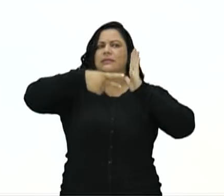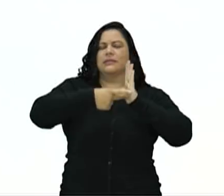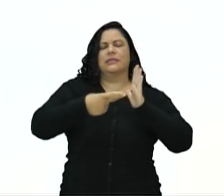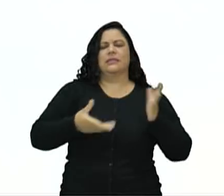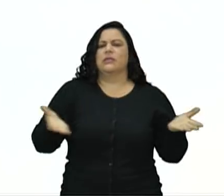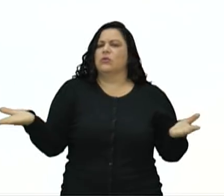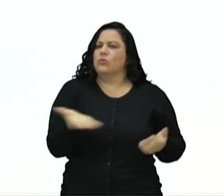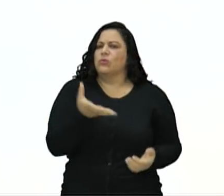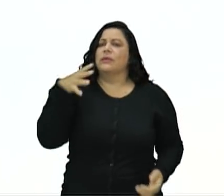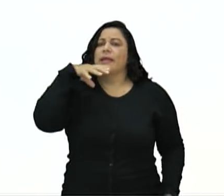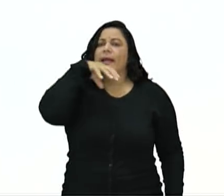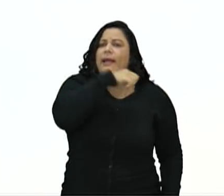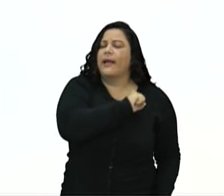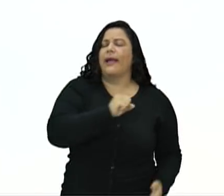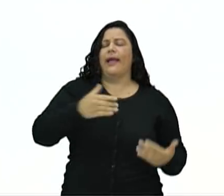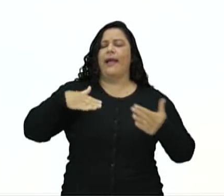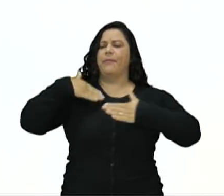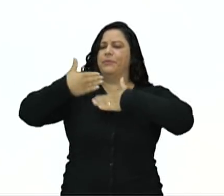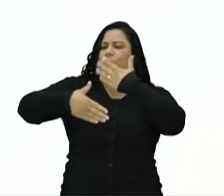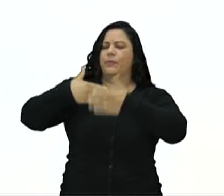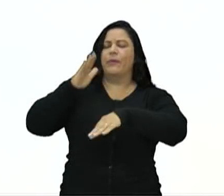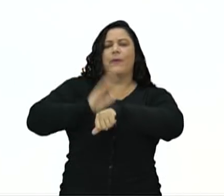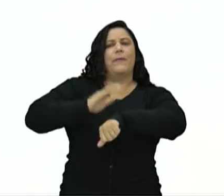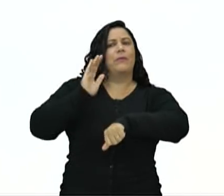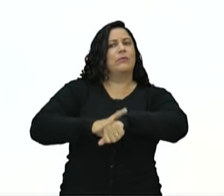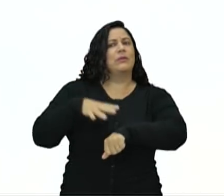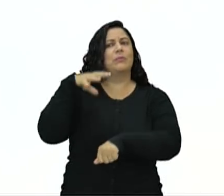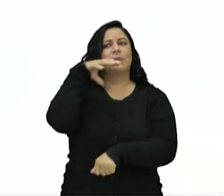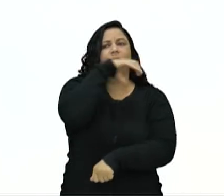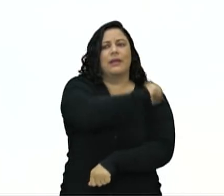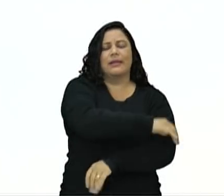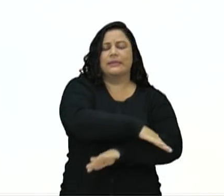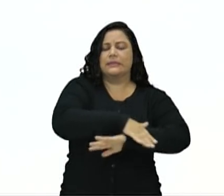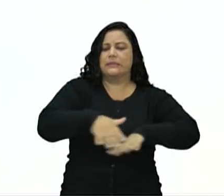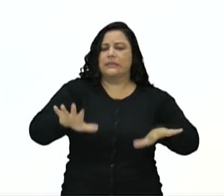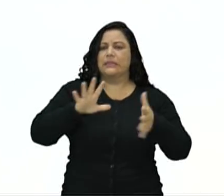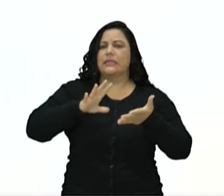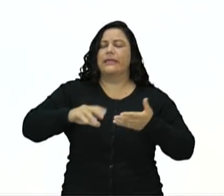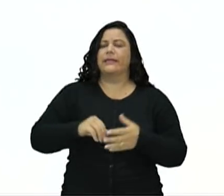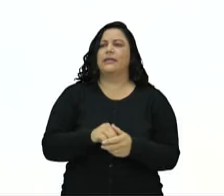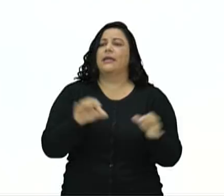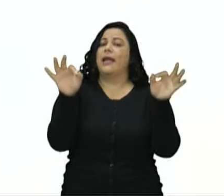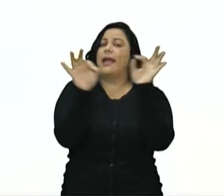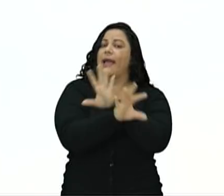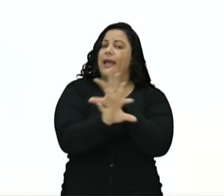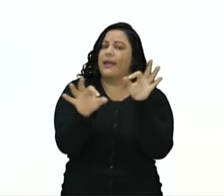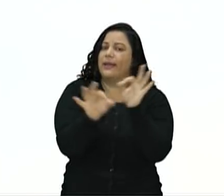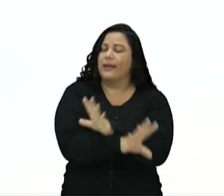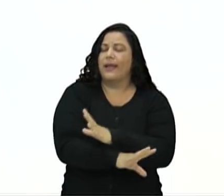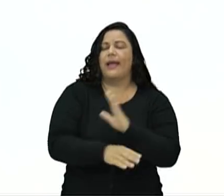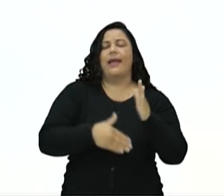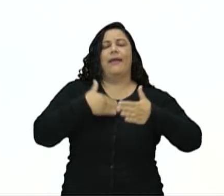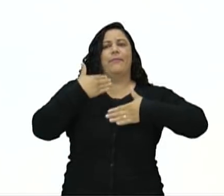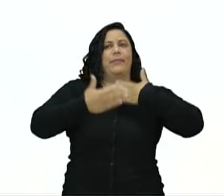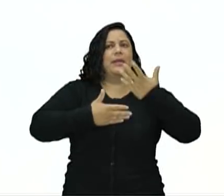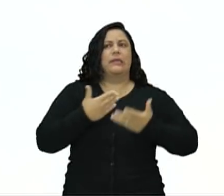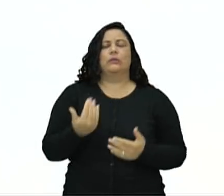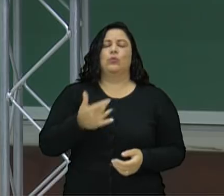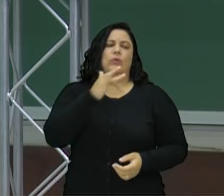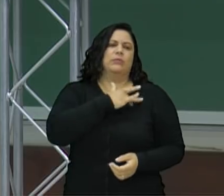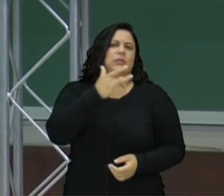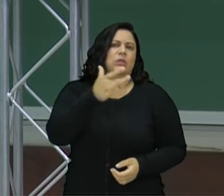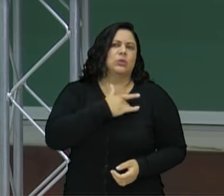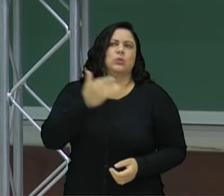que é breve, transitório, momentâneo, temporário. A efemeridade, por exemplo, dos amores adolescentes. Então, a efemeridade